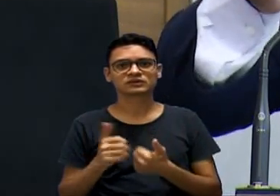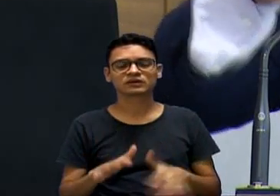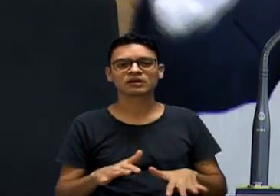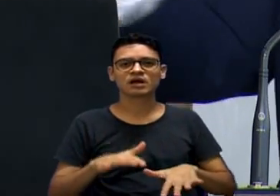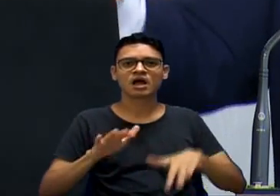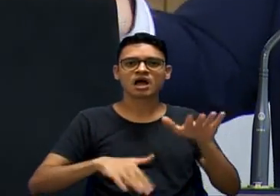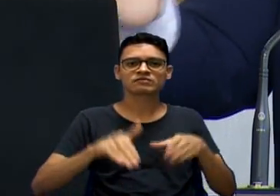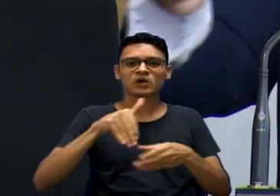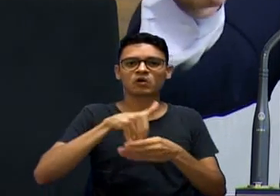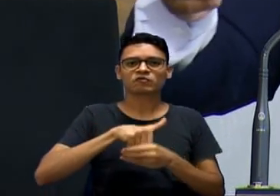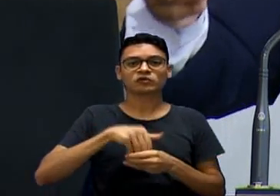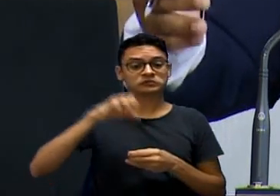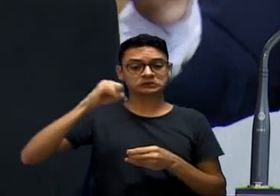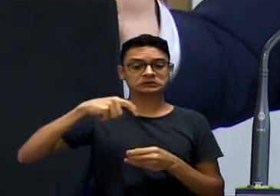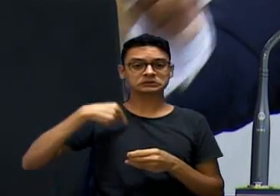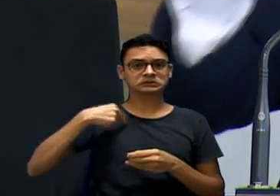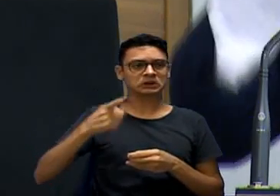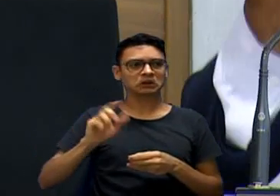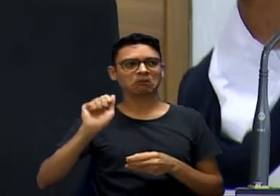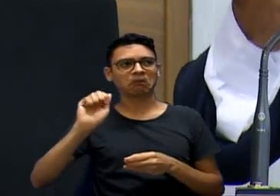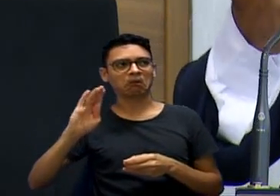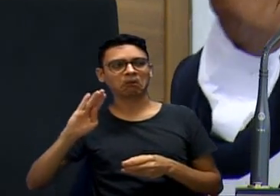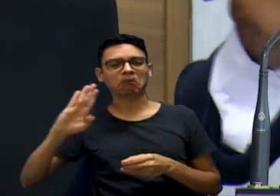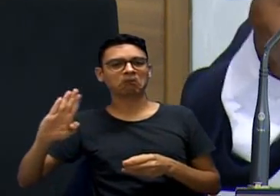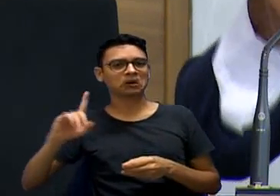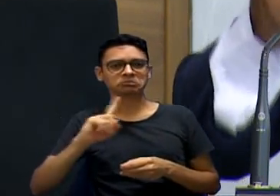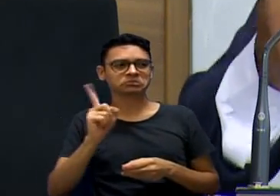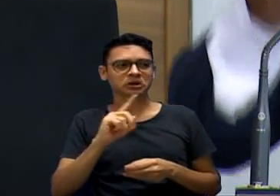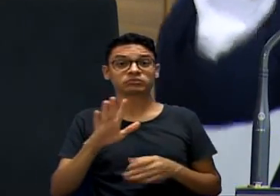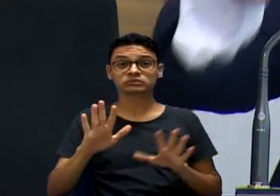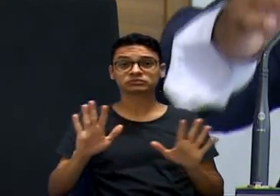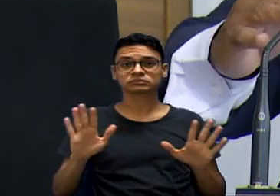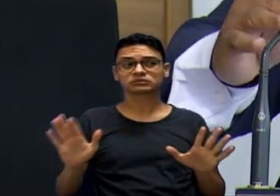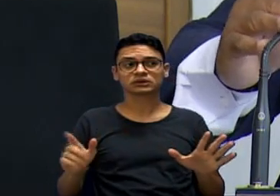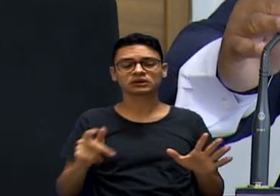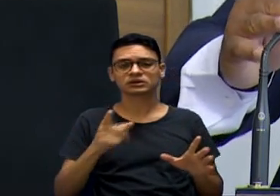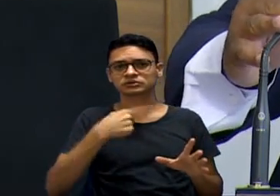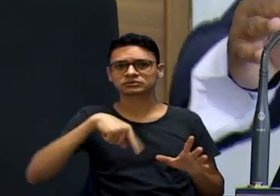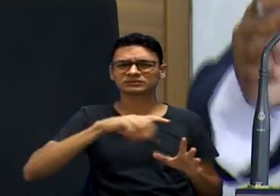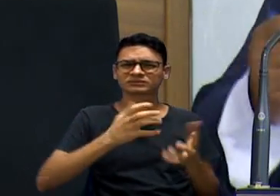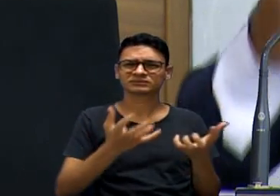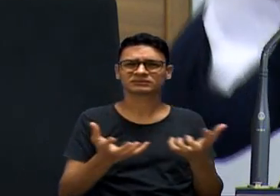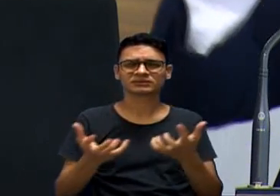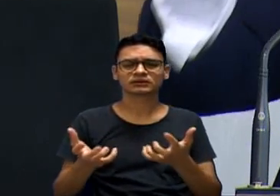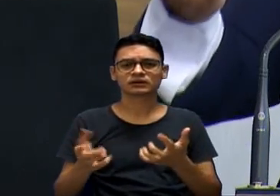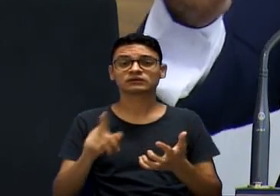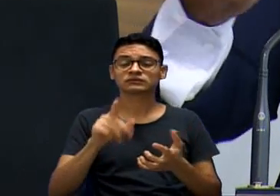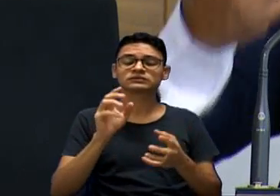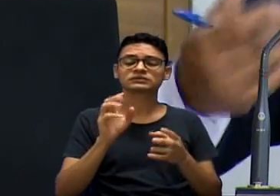um voto favorável ao A, B, mas a gente gostaria, na hora que o vereador, até para vocês poderem ouvir qual